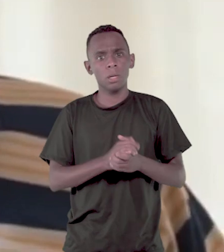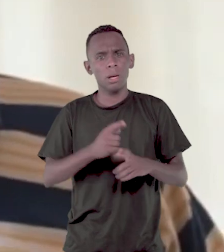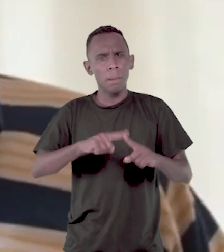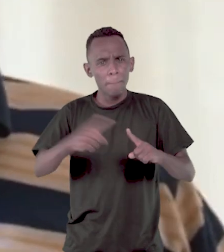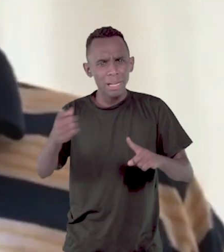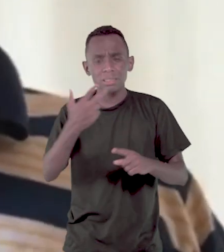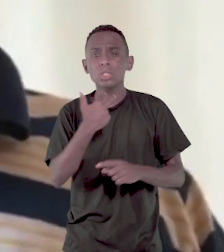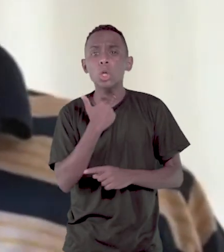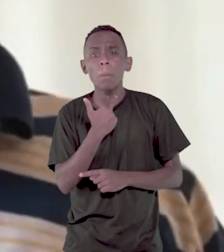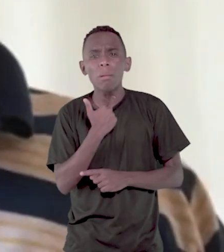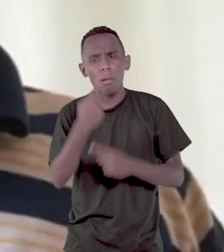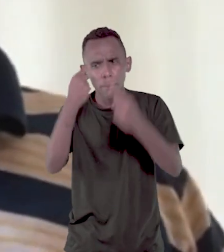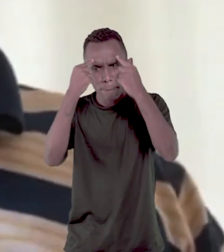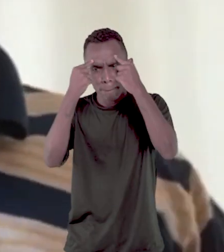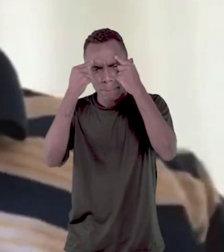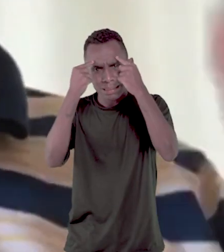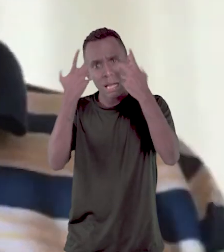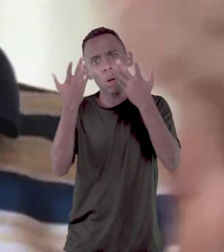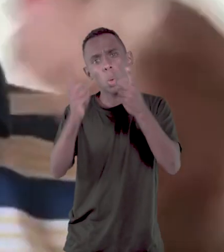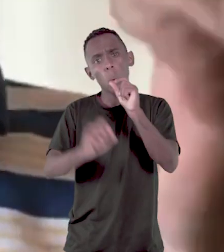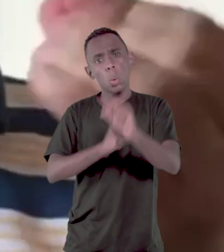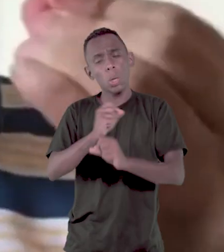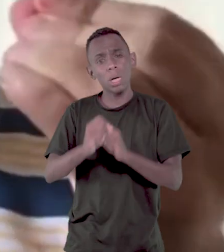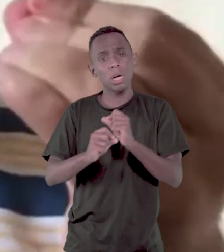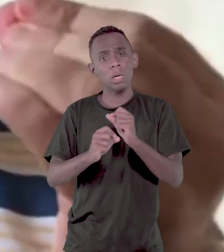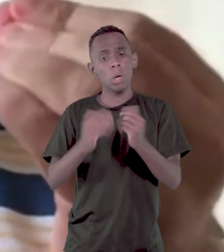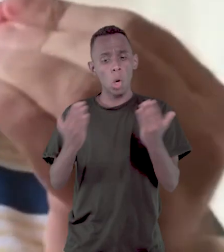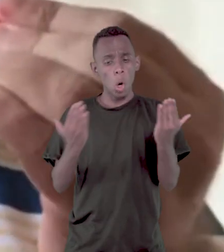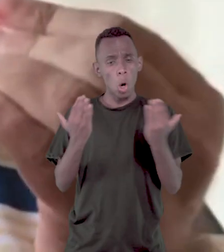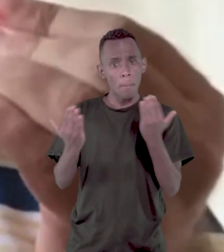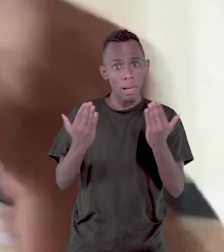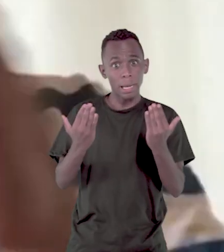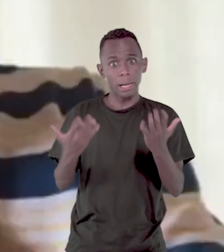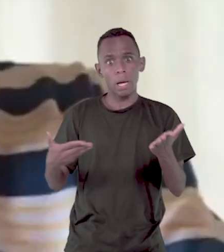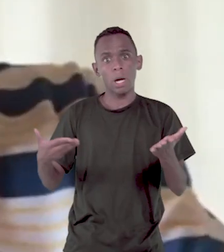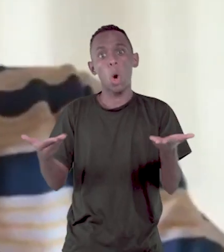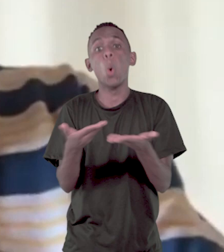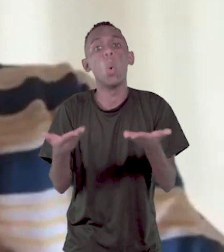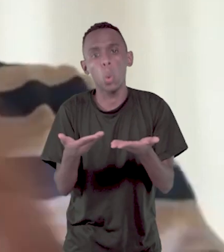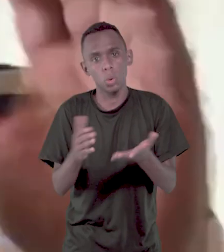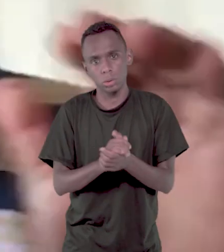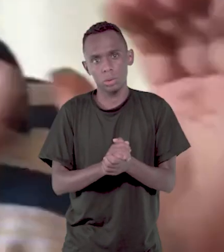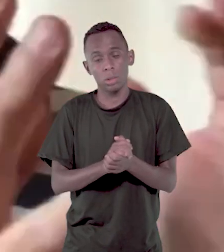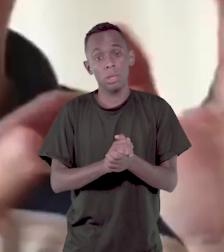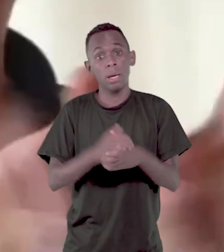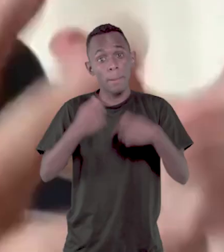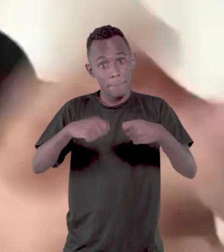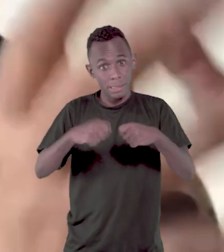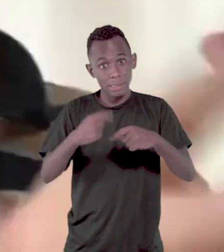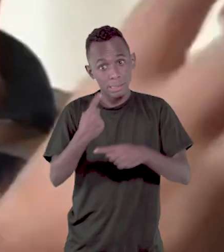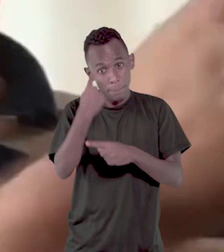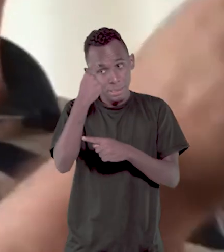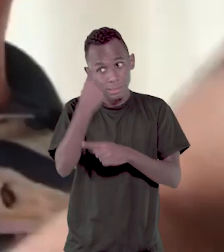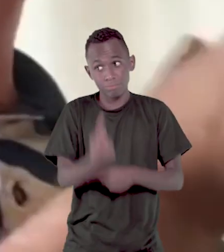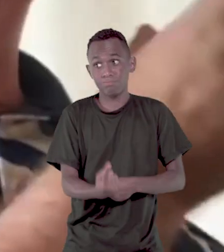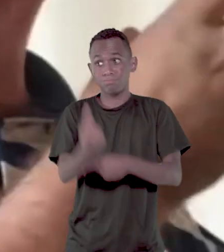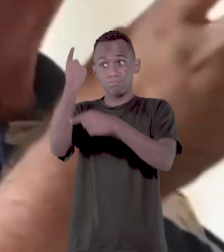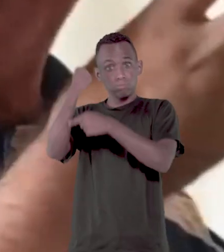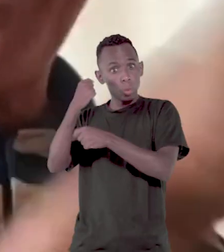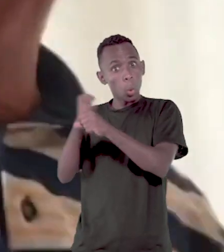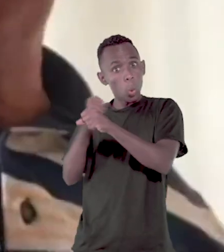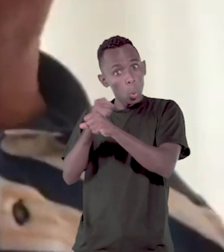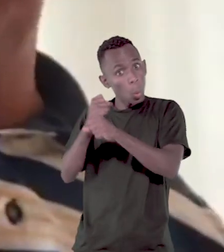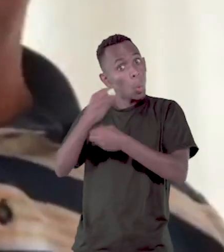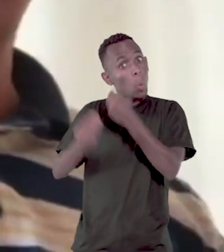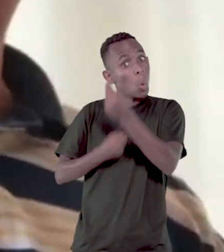podemos pensar nesta equação nos dias de hoje. A gente tem que pensar como eram essas cidades